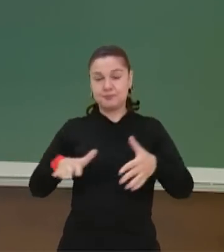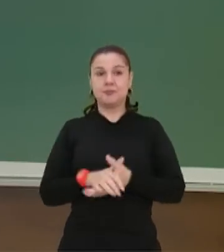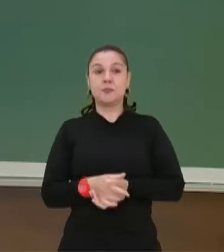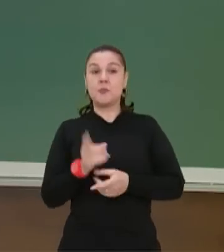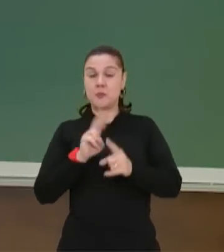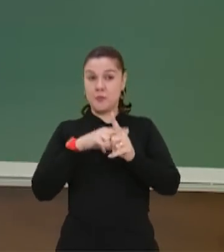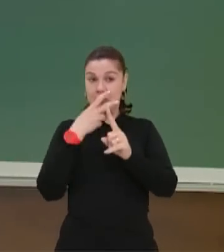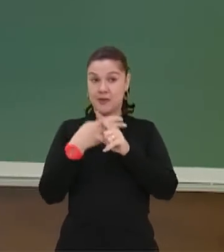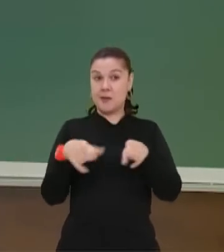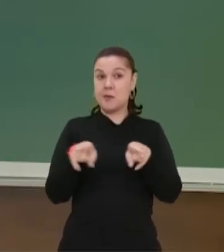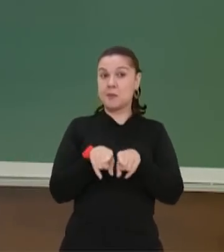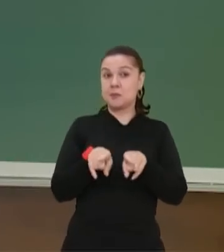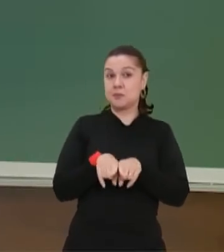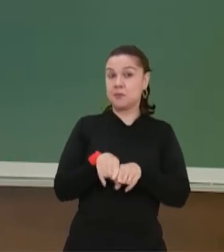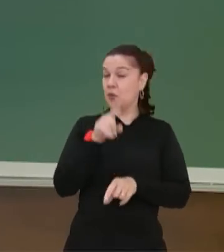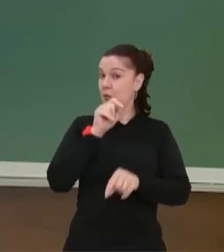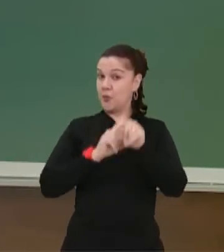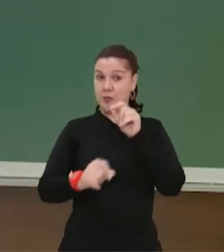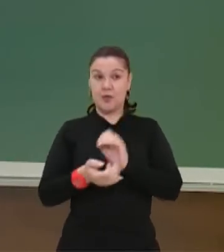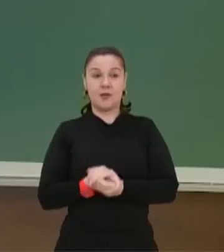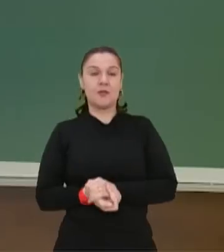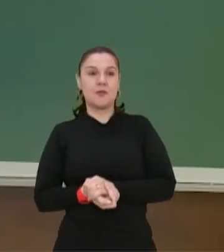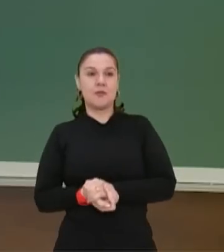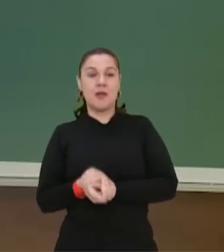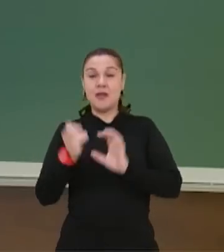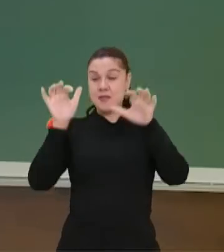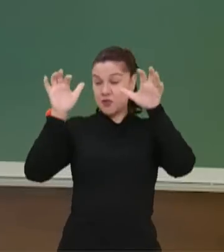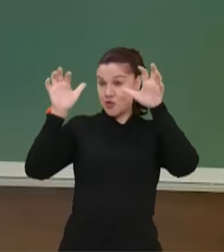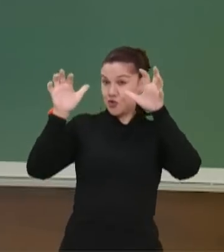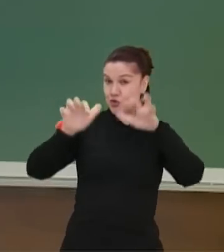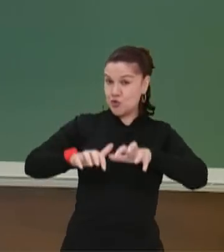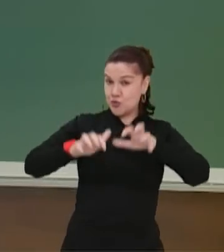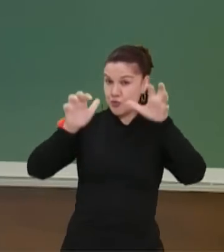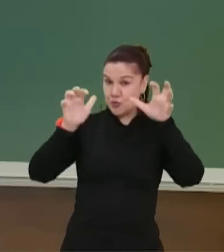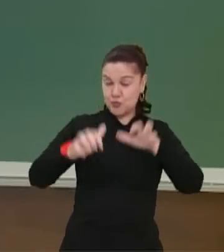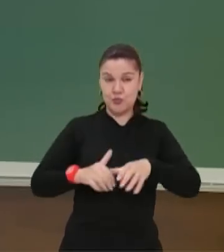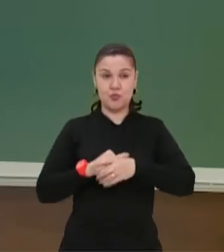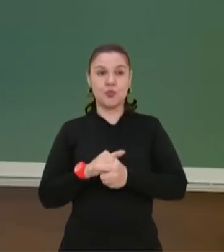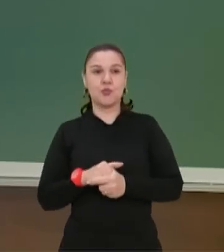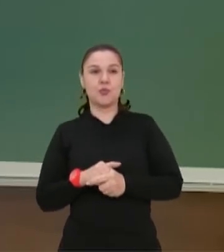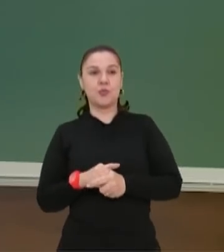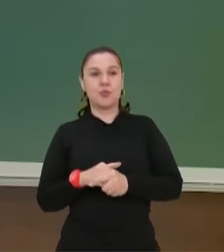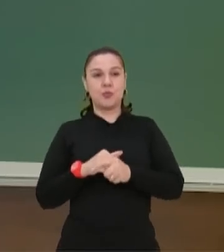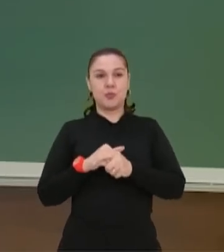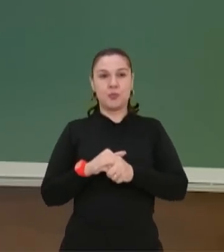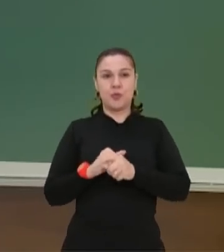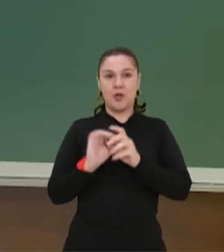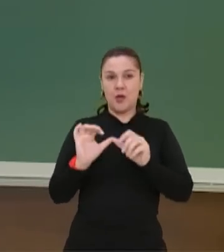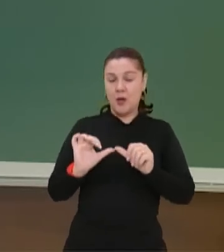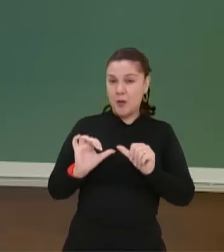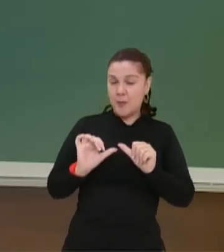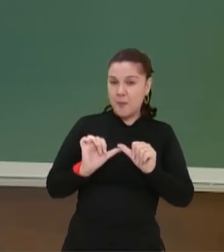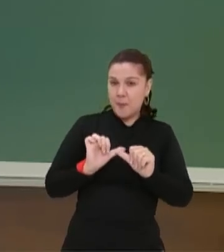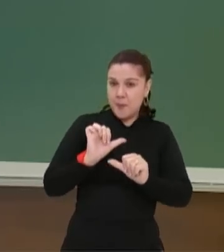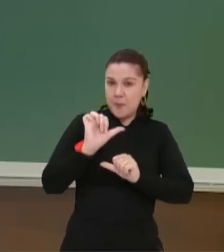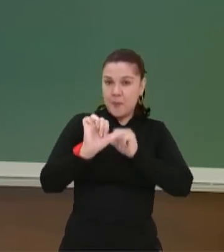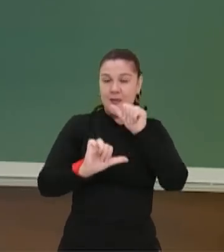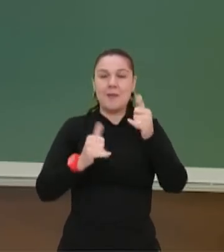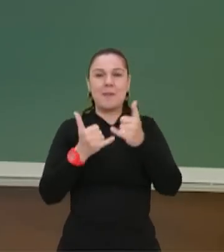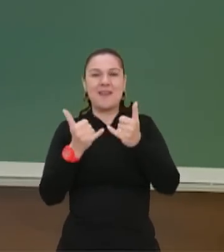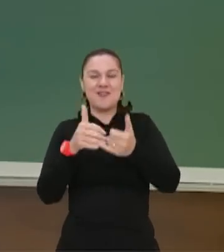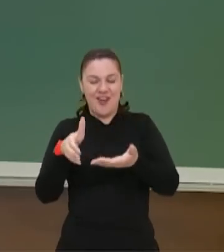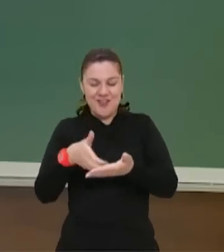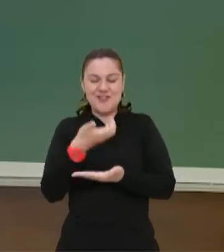coisa que aconteceu muito importante é que essas chuvas torrenciais, né, promoveram uma verdadeira